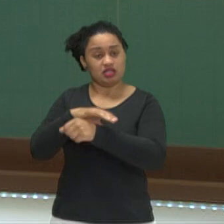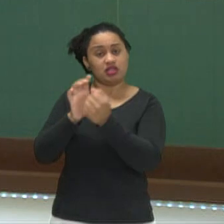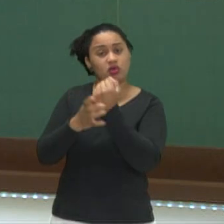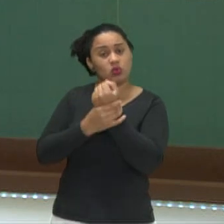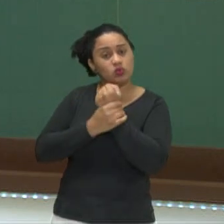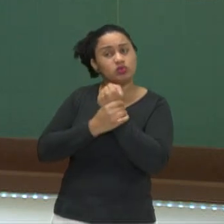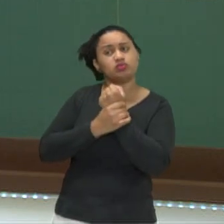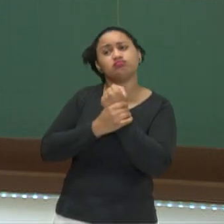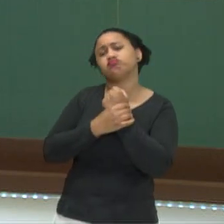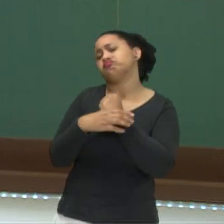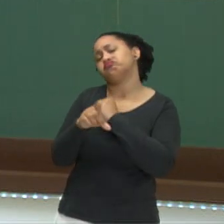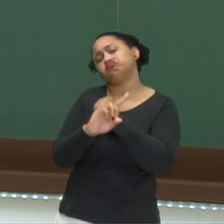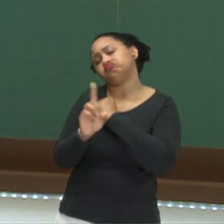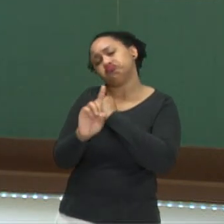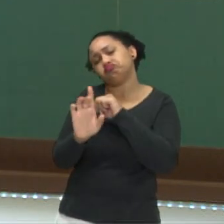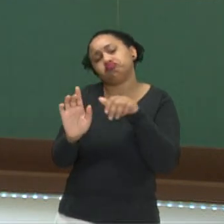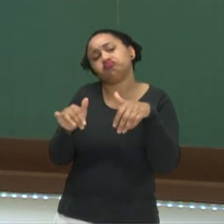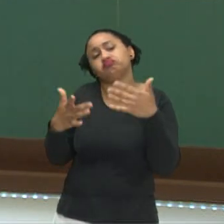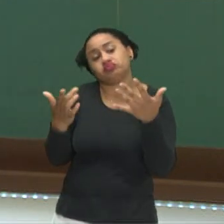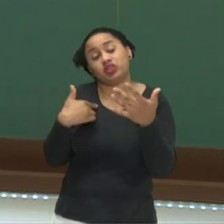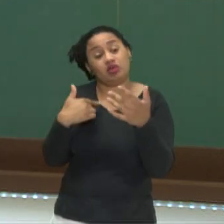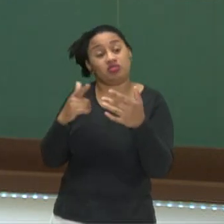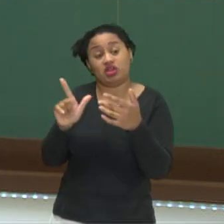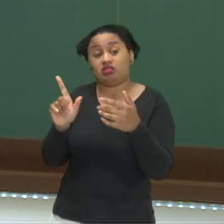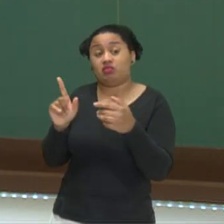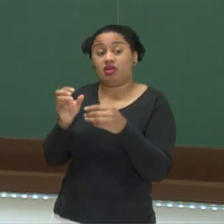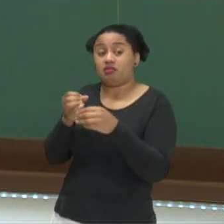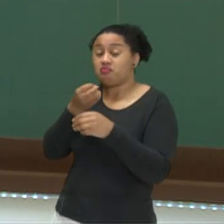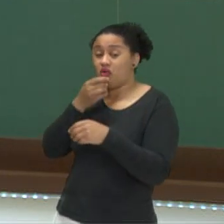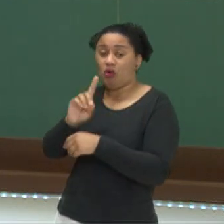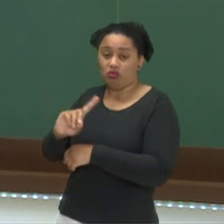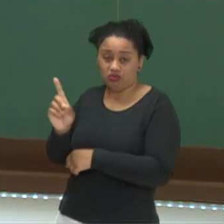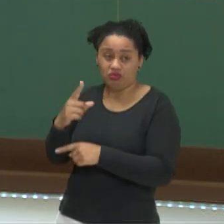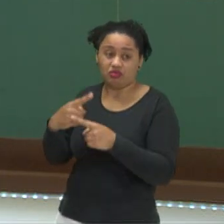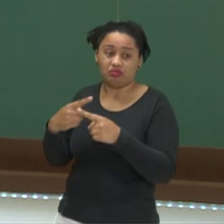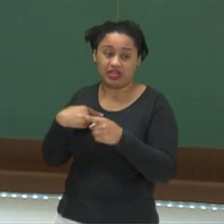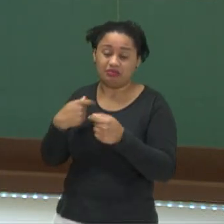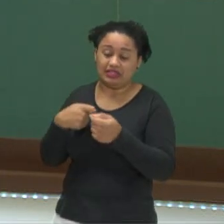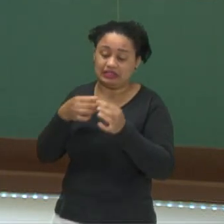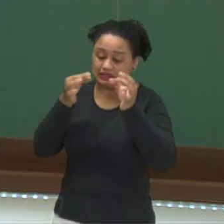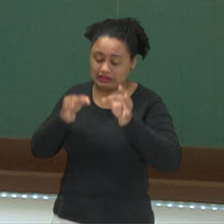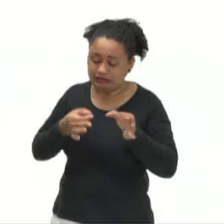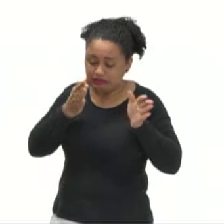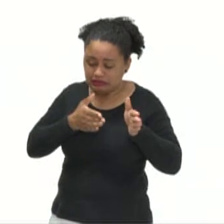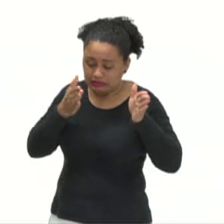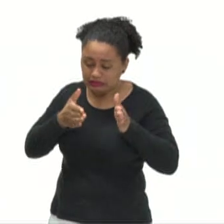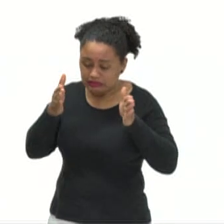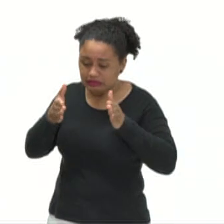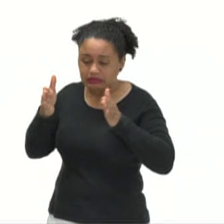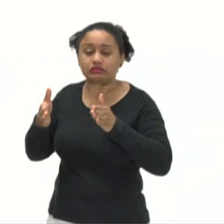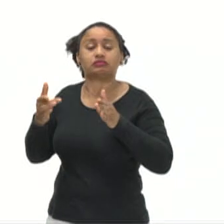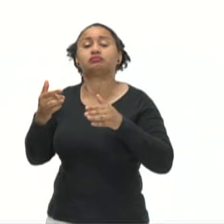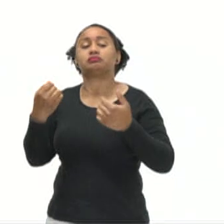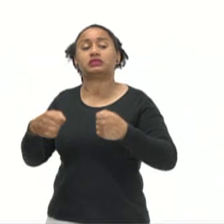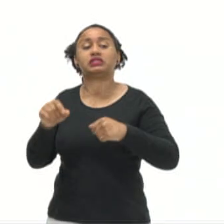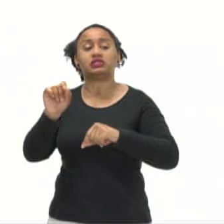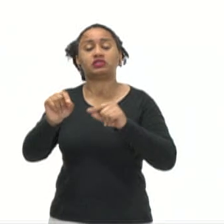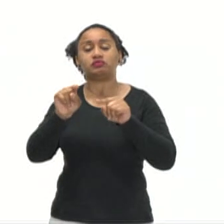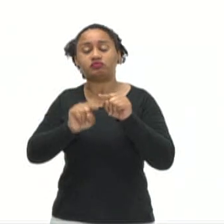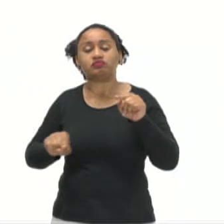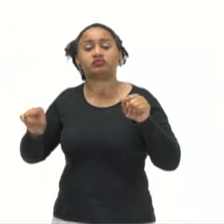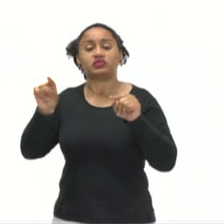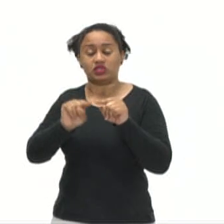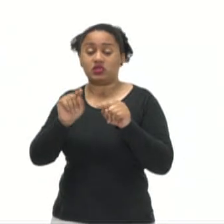seguro? Não, né? Então isso já é um contra, ó. Ele requer muita disciplina, ele requer que o